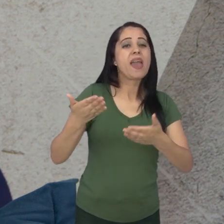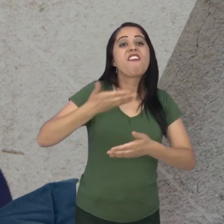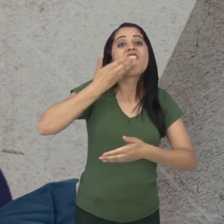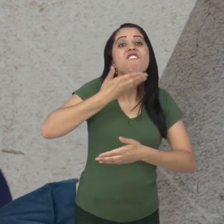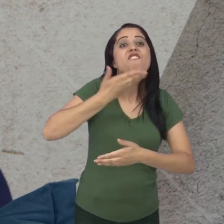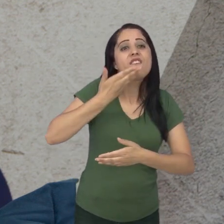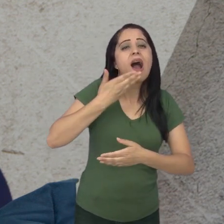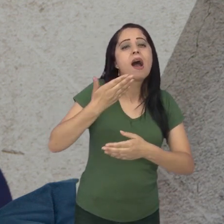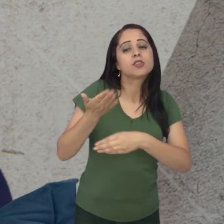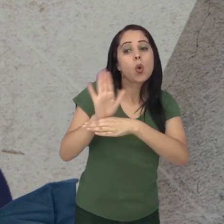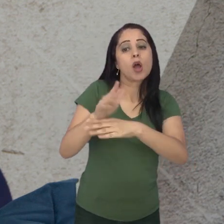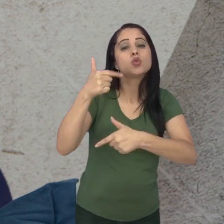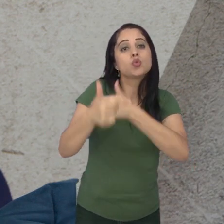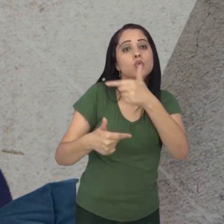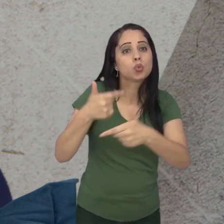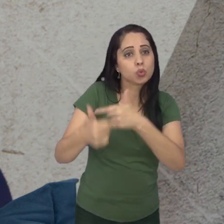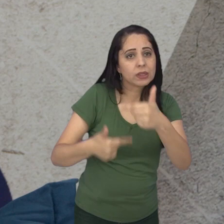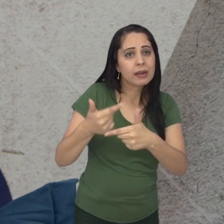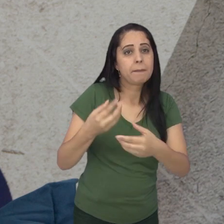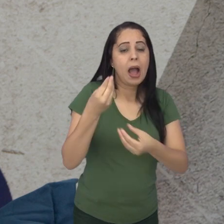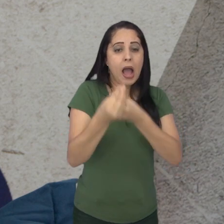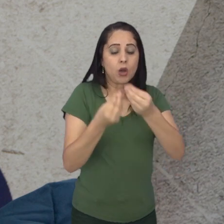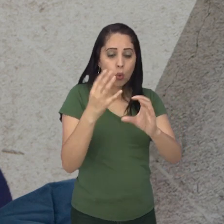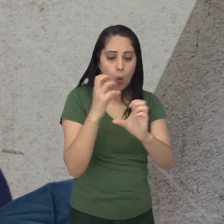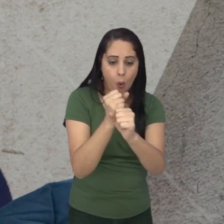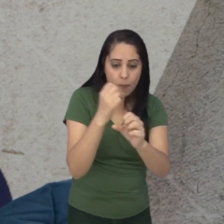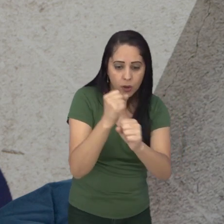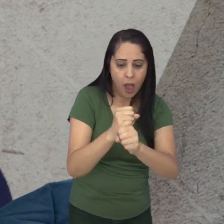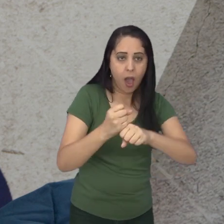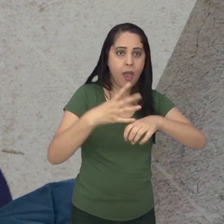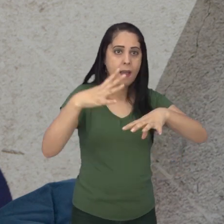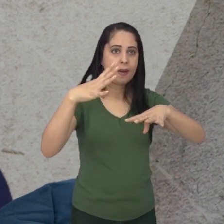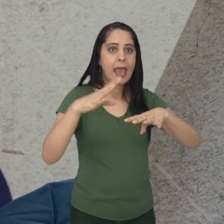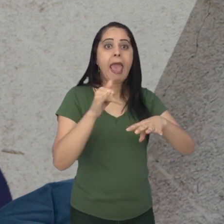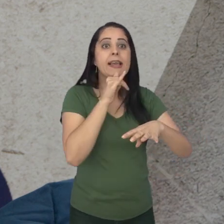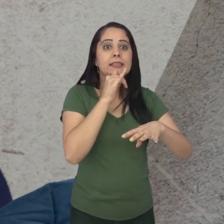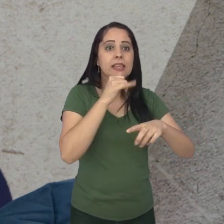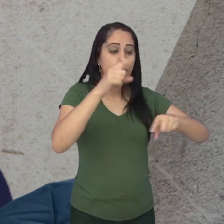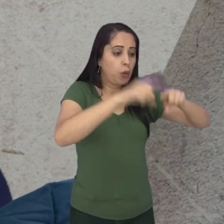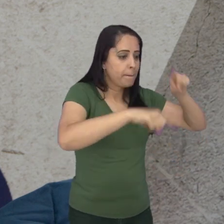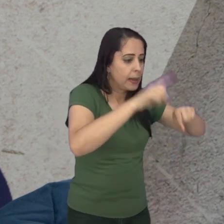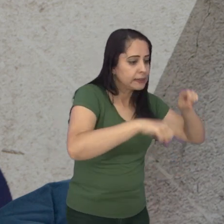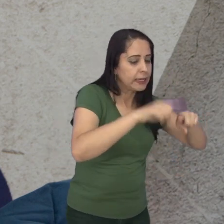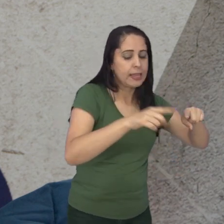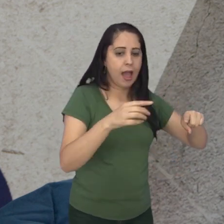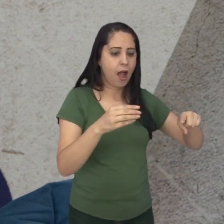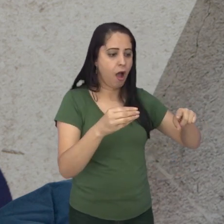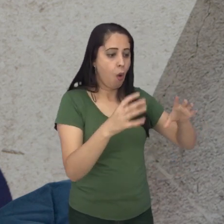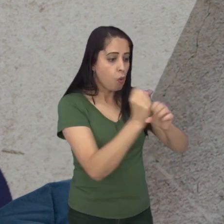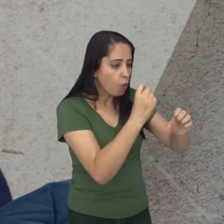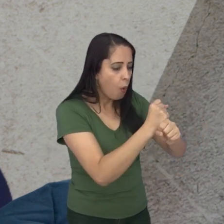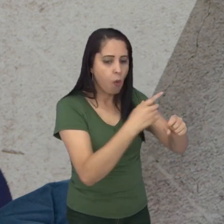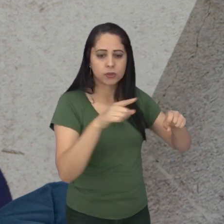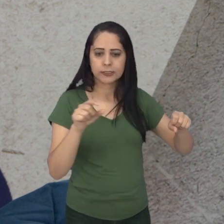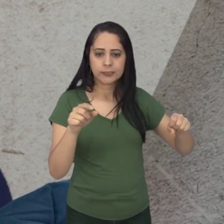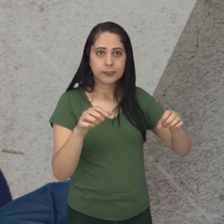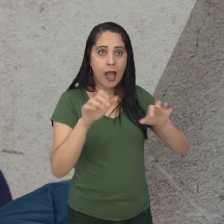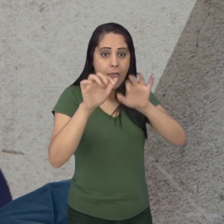do engenheiro civil, tanto na questão do dimensionamento, como de cálculo de materiais, como gerenciamento e